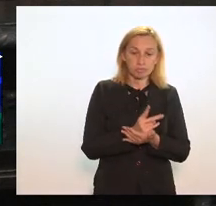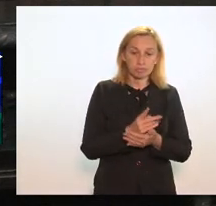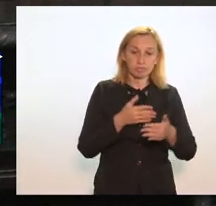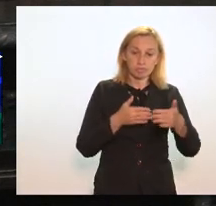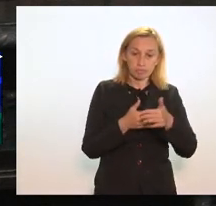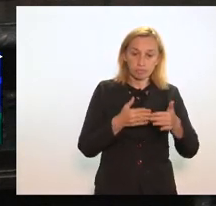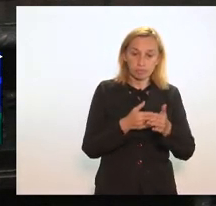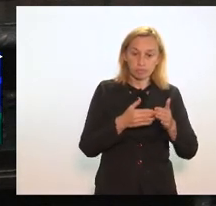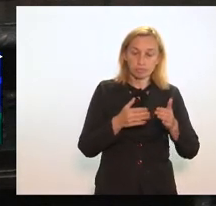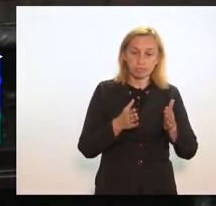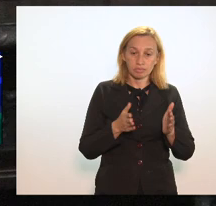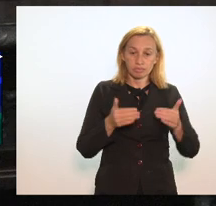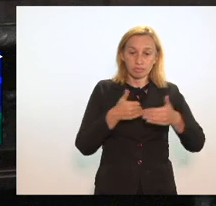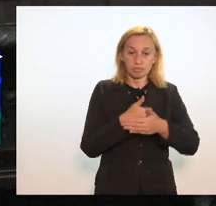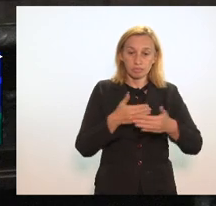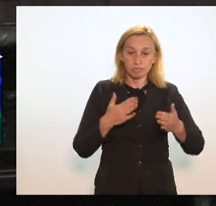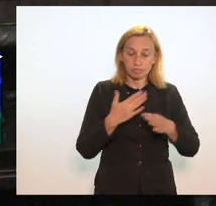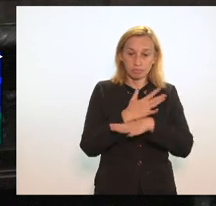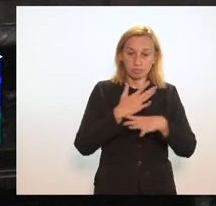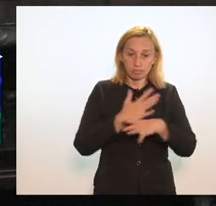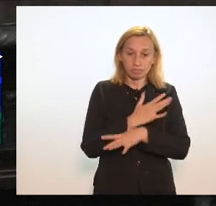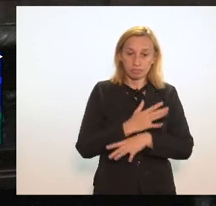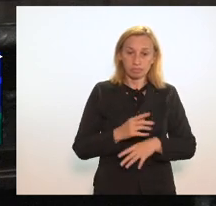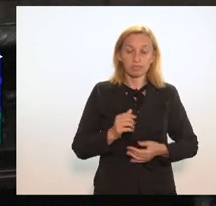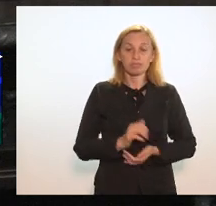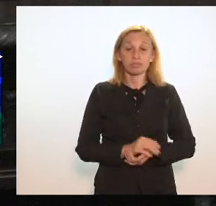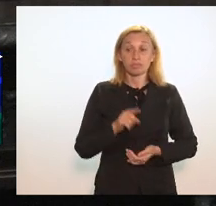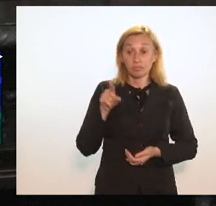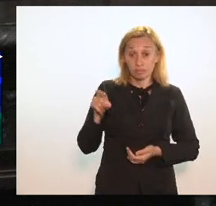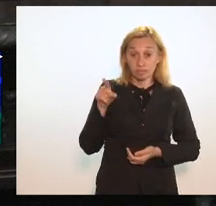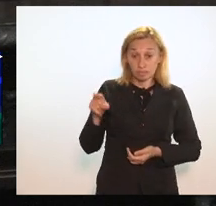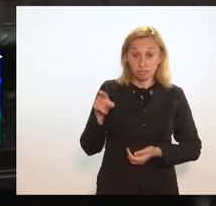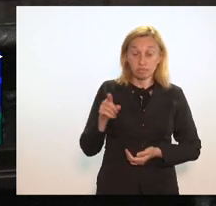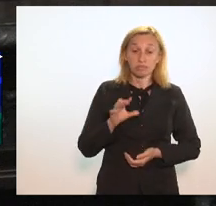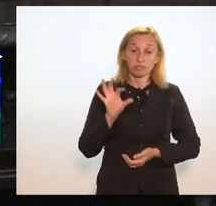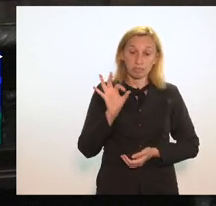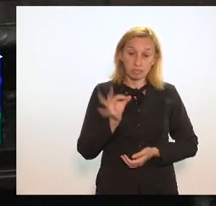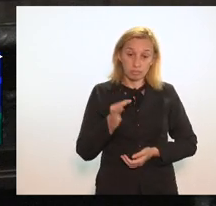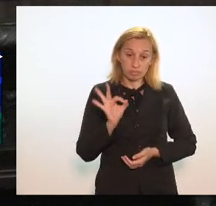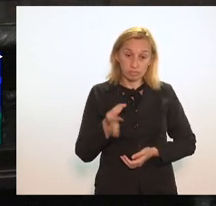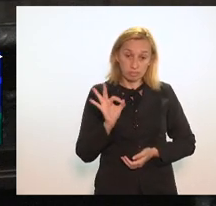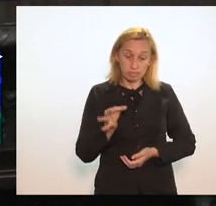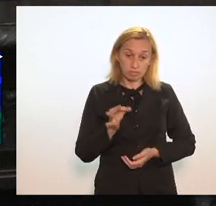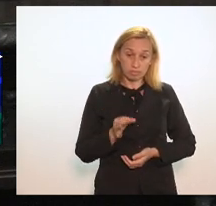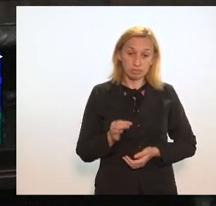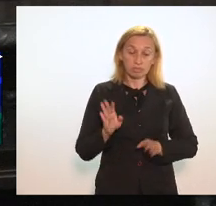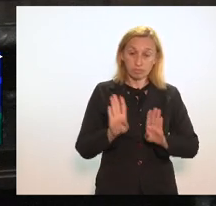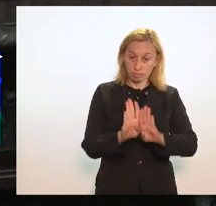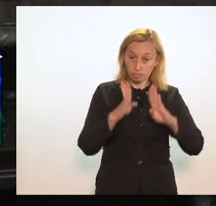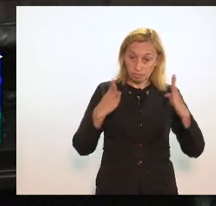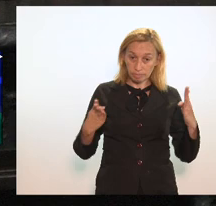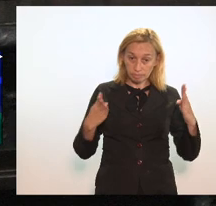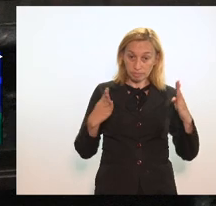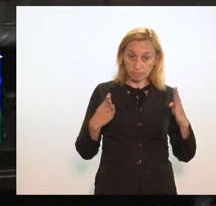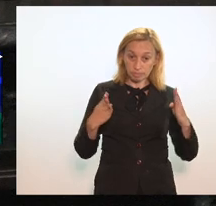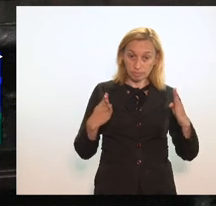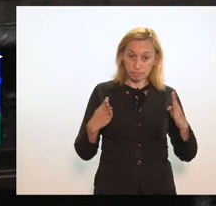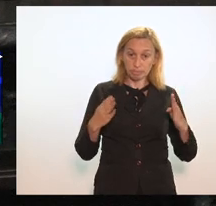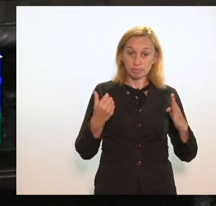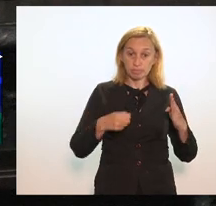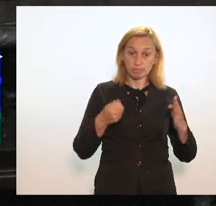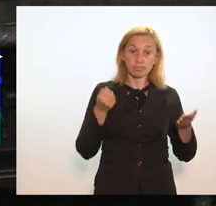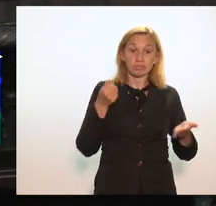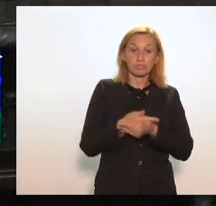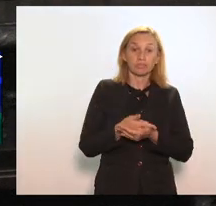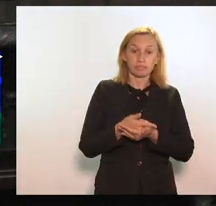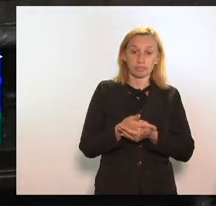restritivas aquele que o conselho essencial tipo Ventura ver abrirá suas portas terá